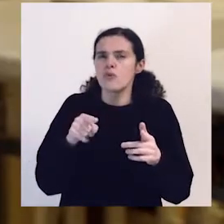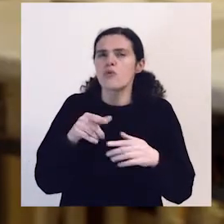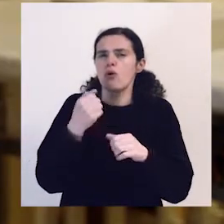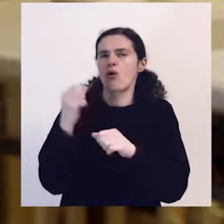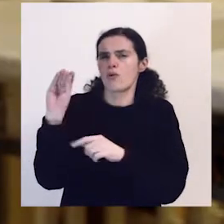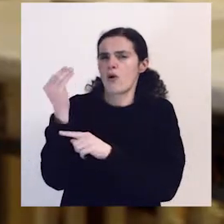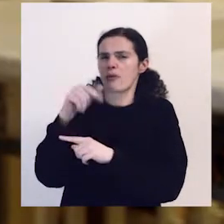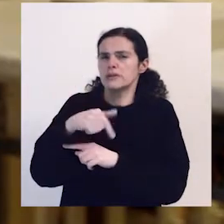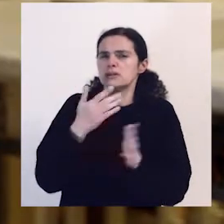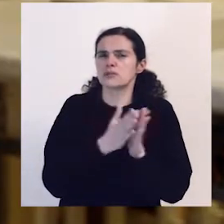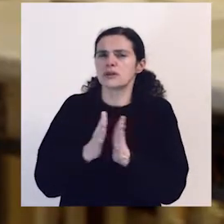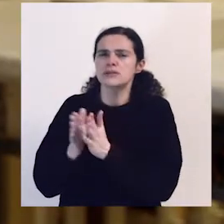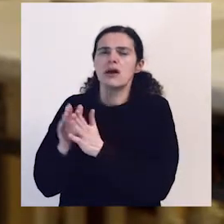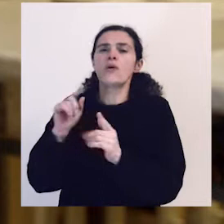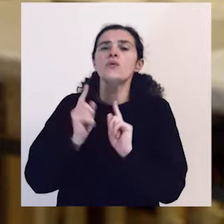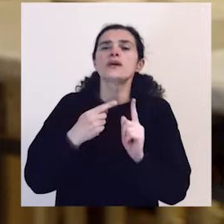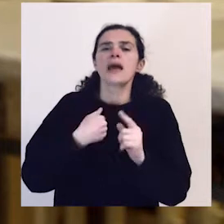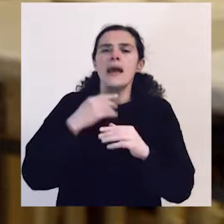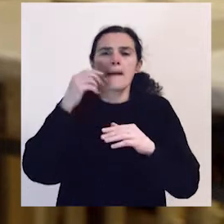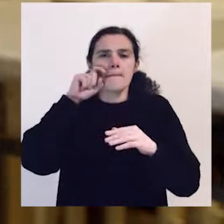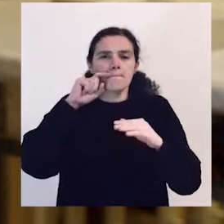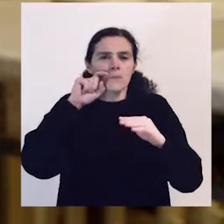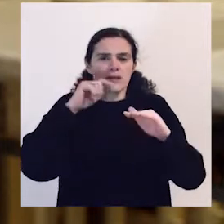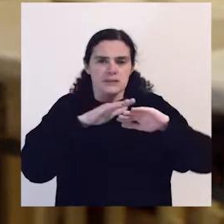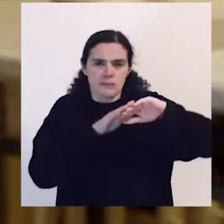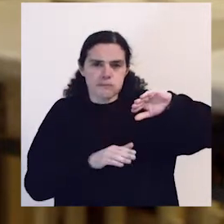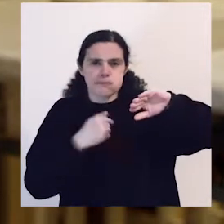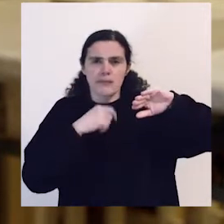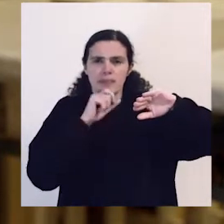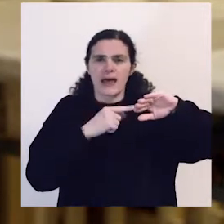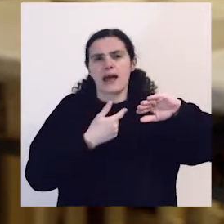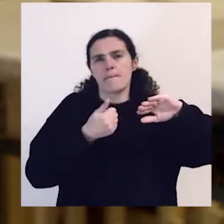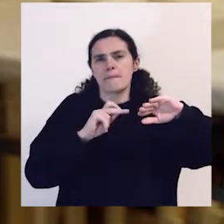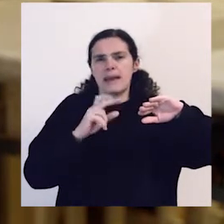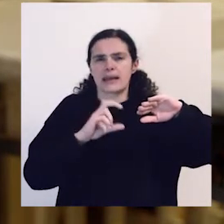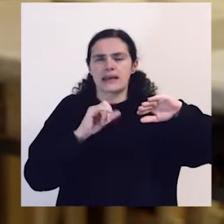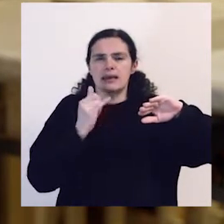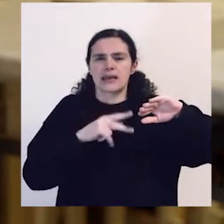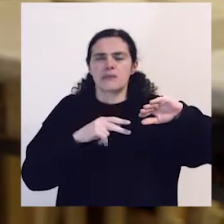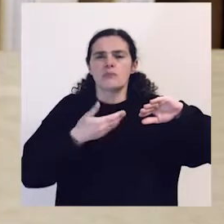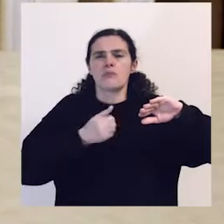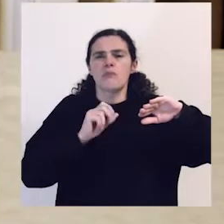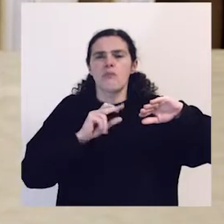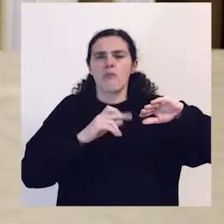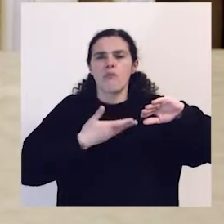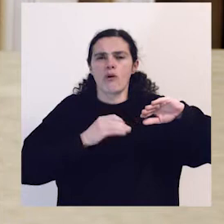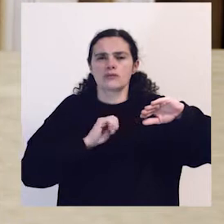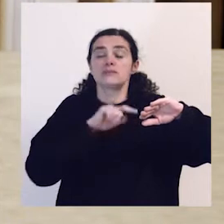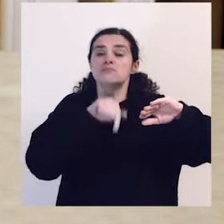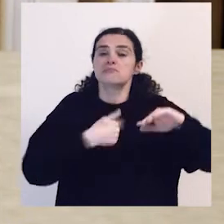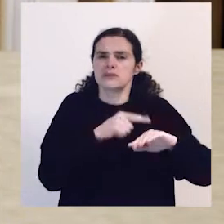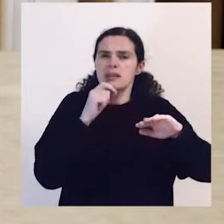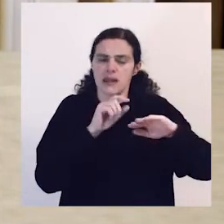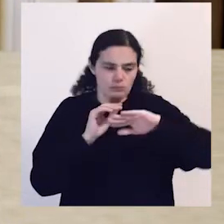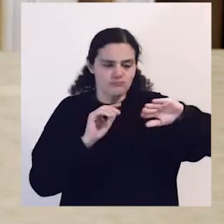obras da coleção, que é a aplicação de placas de proteção do verso, também conhecidas como os backing boards. A aplicação deste elemento